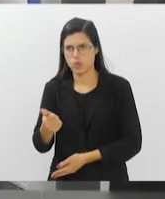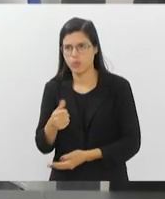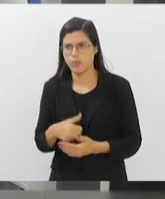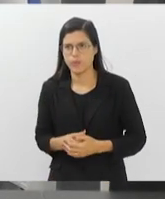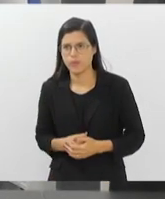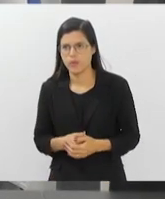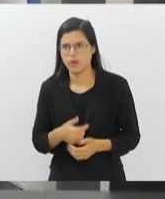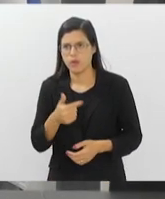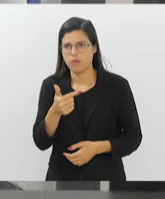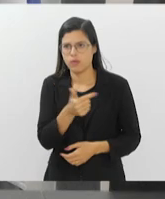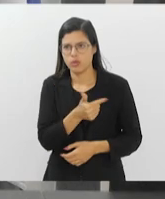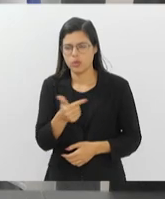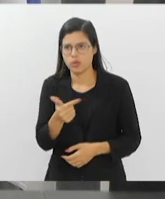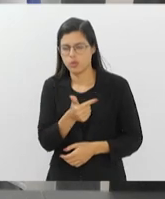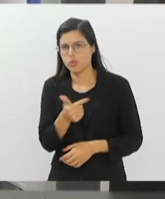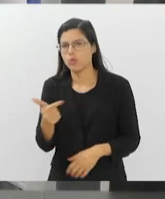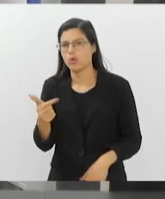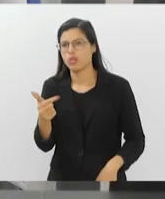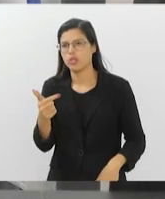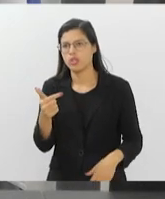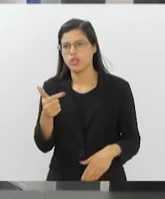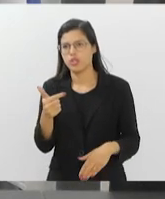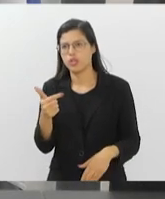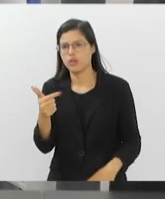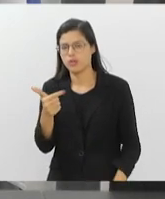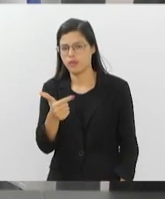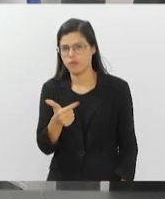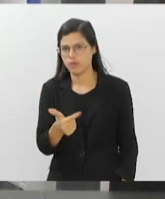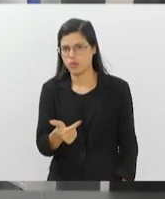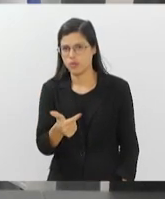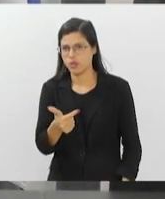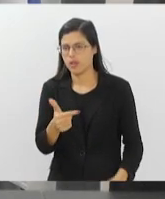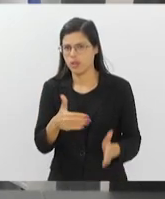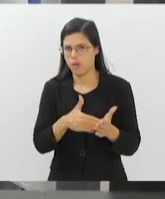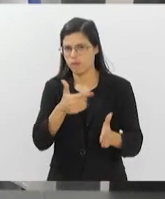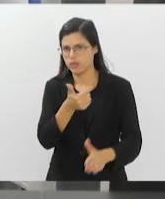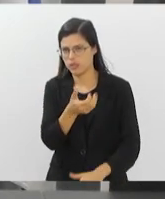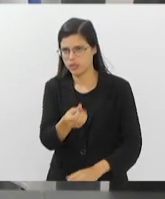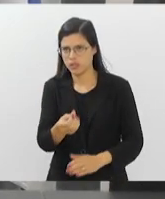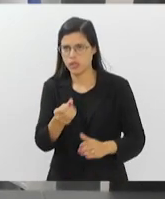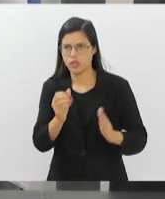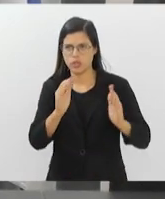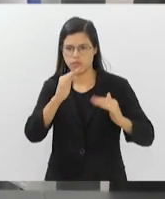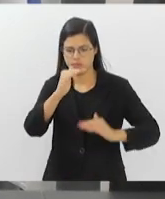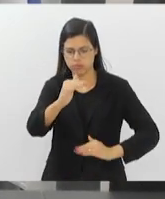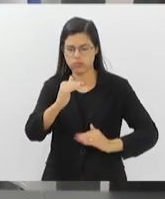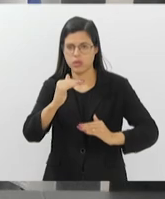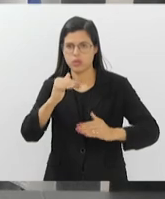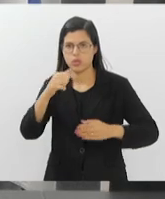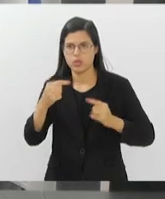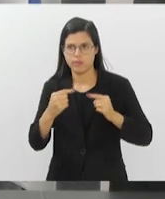22, 23, 25 e 26 é o bloco de inconstitucionalidade. Em discussão.